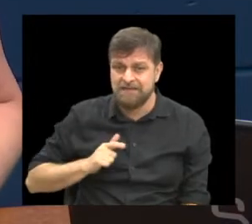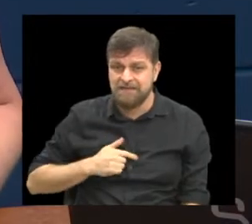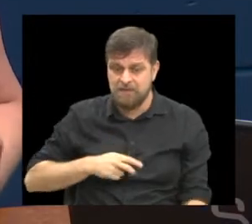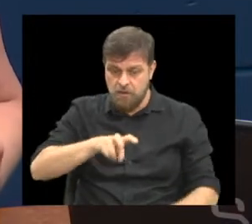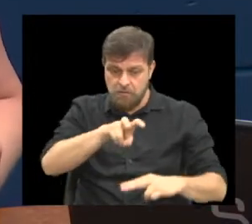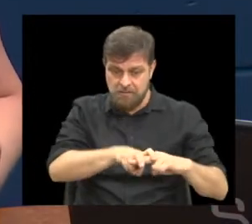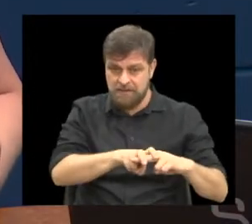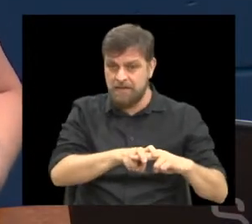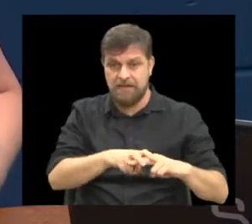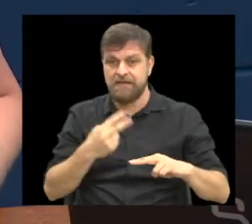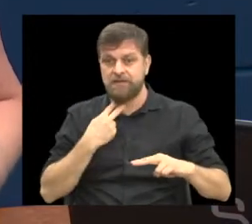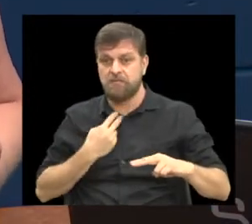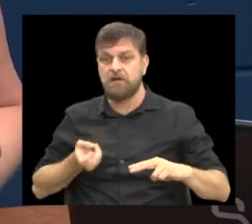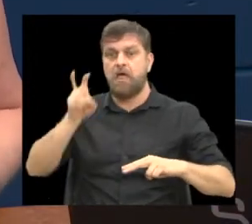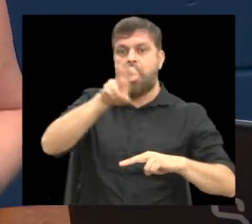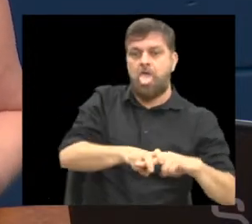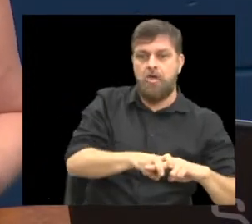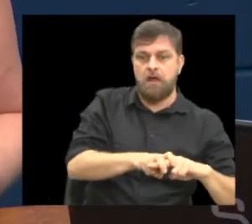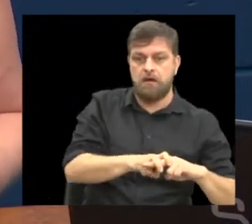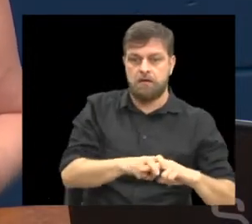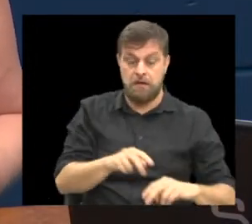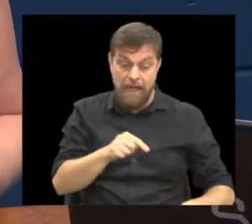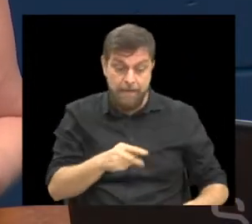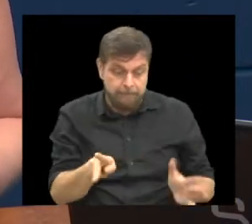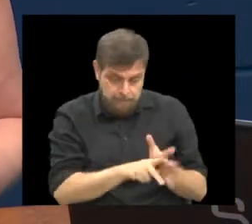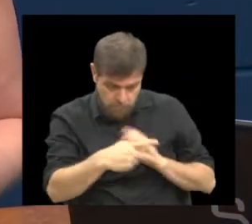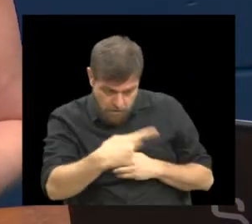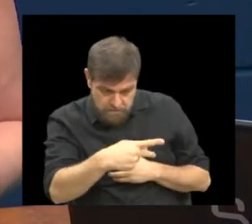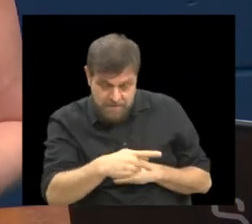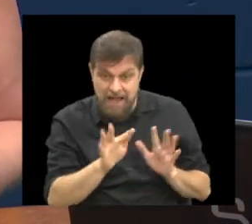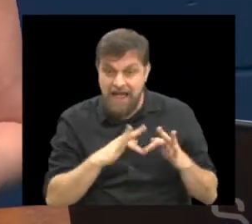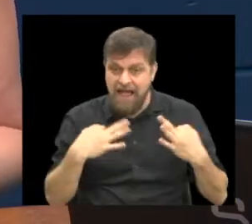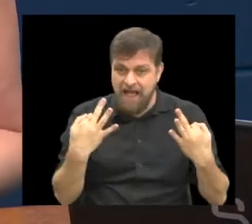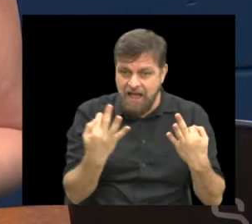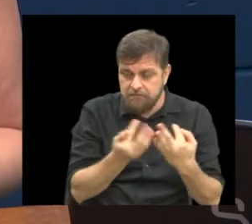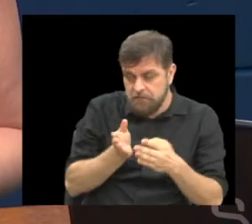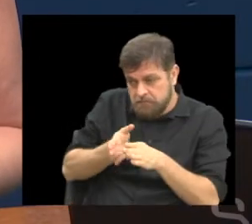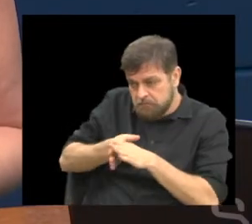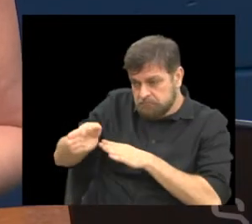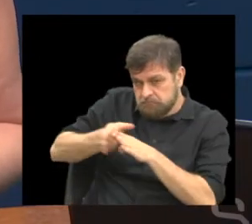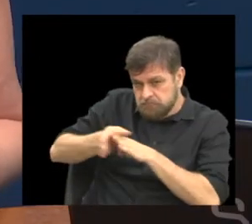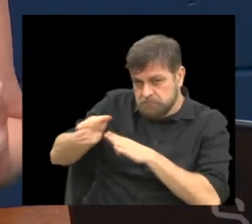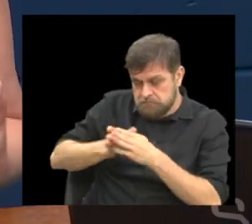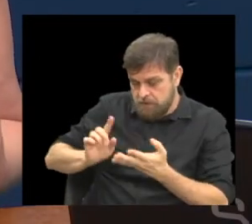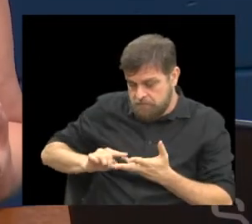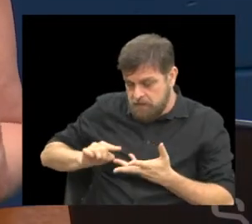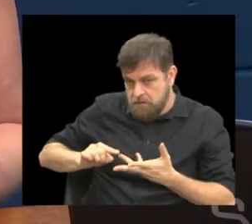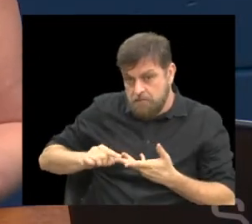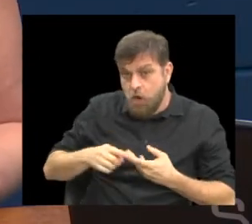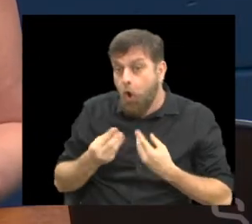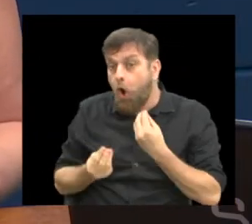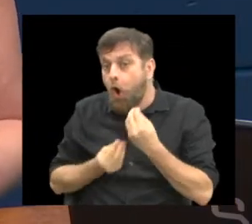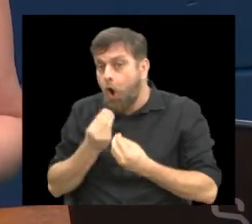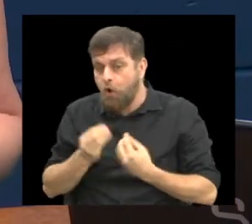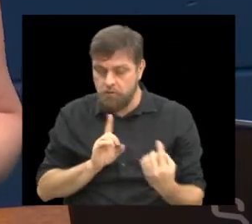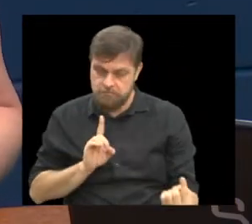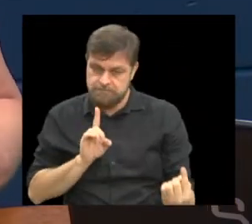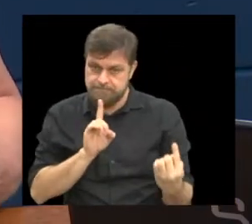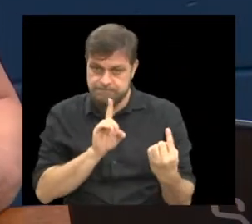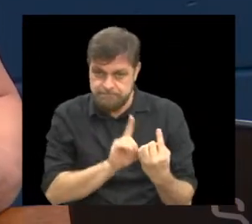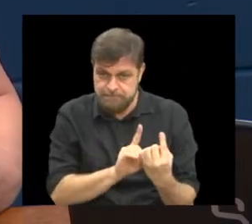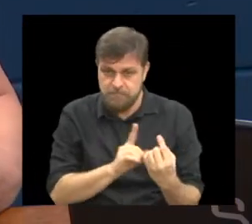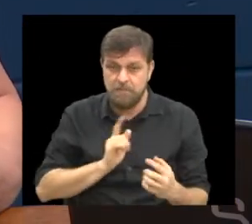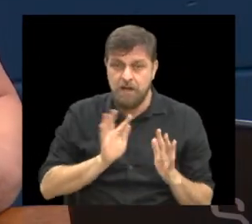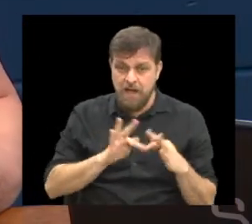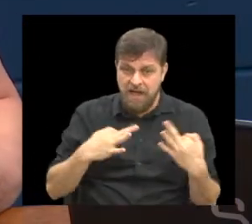sentar, você não vai poder sentar nesse lugar. Então, a própria família vai acabar orientando você de como lidar com isso. Às vezes, a